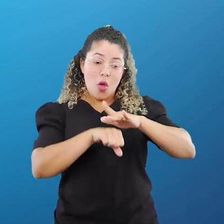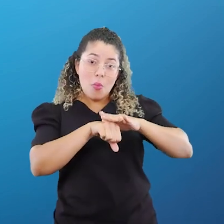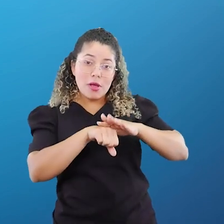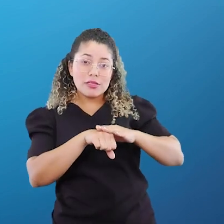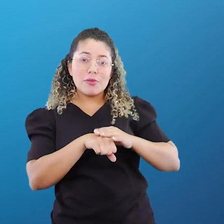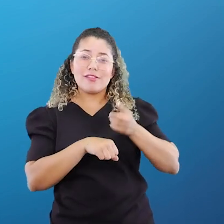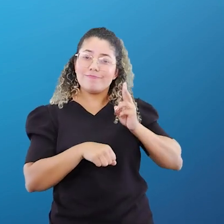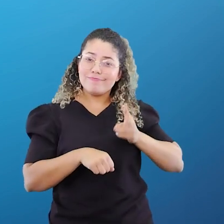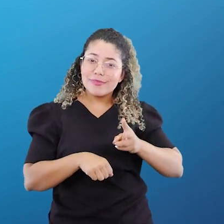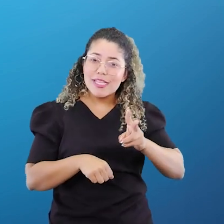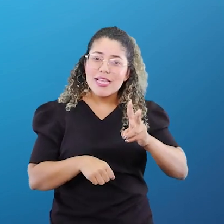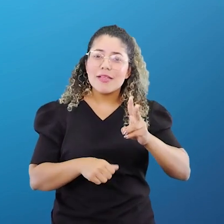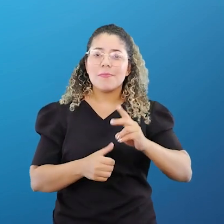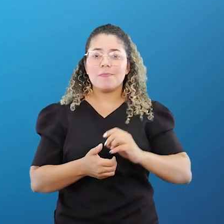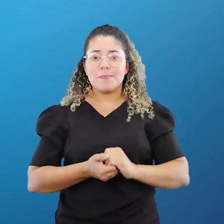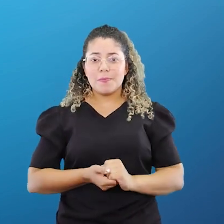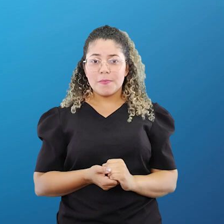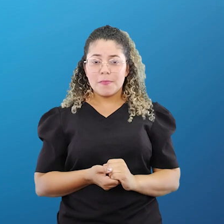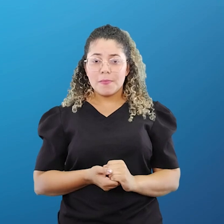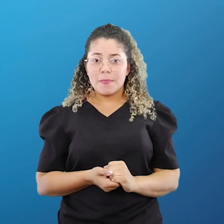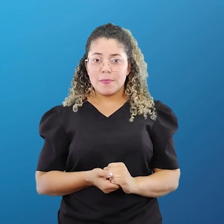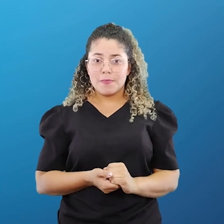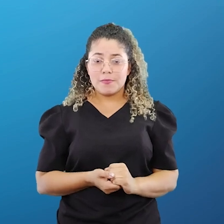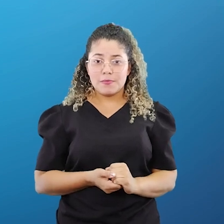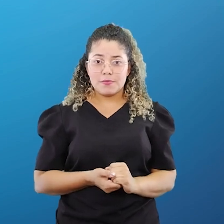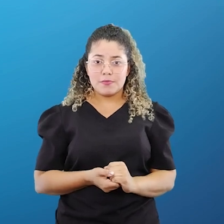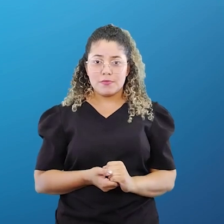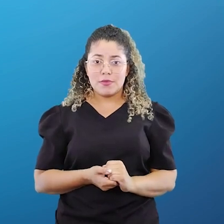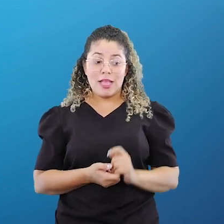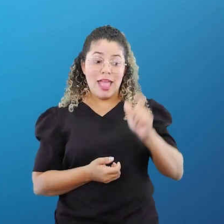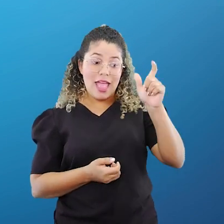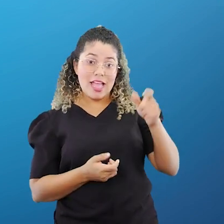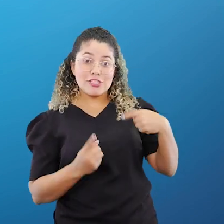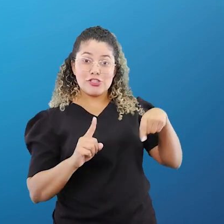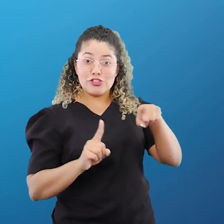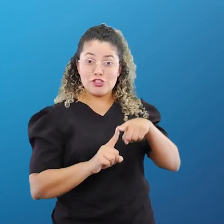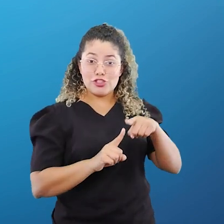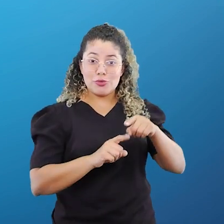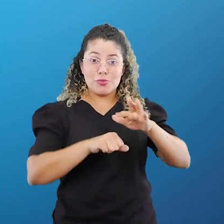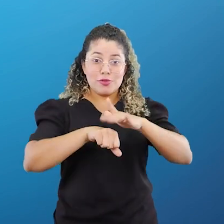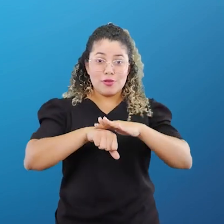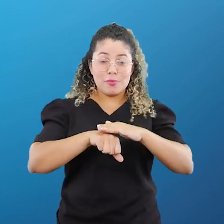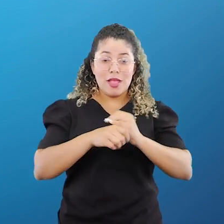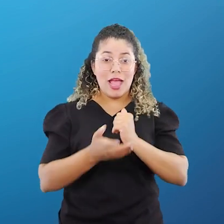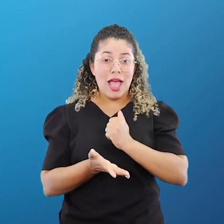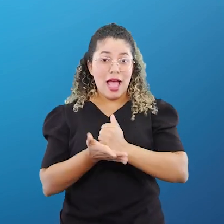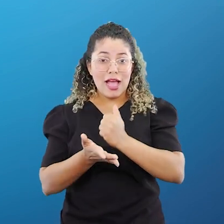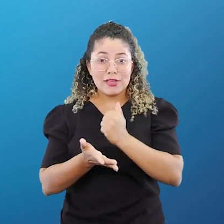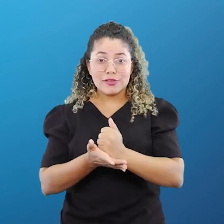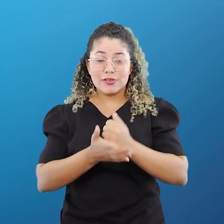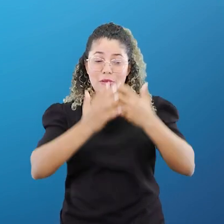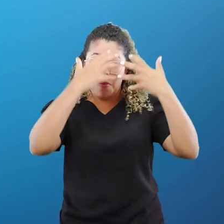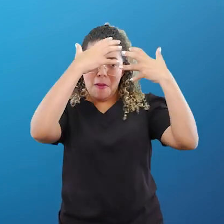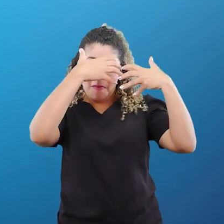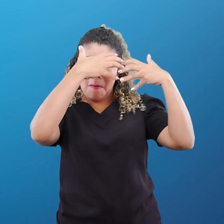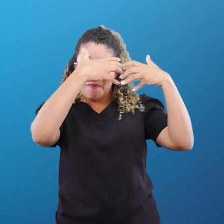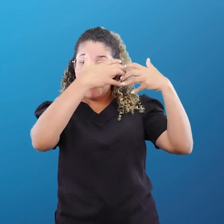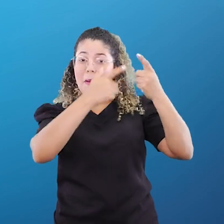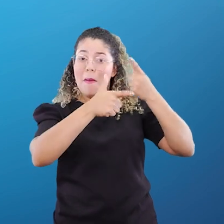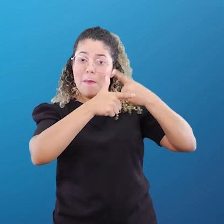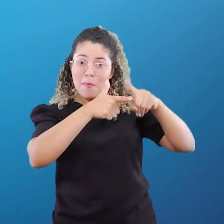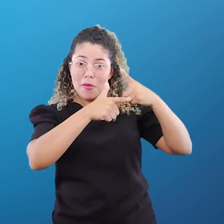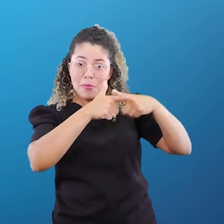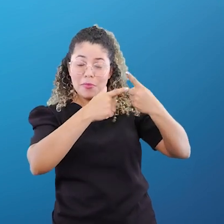é crônica, progressiva. Essa doença favorece o aparecimento de lesões cerebrais e